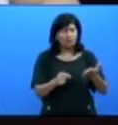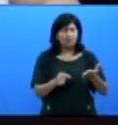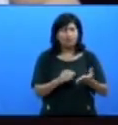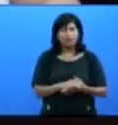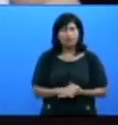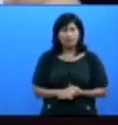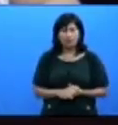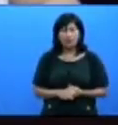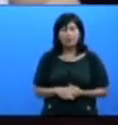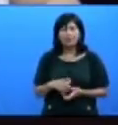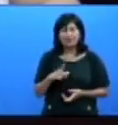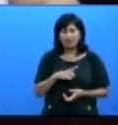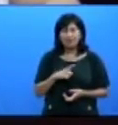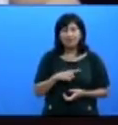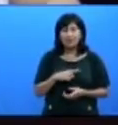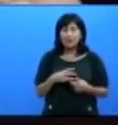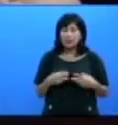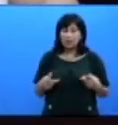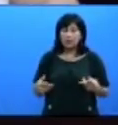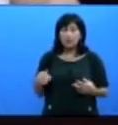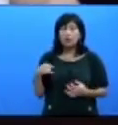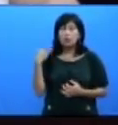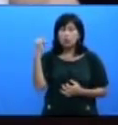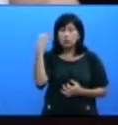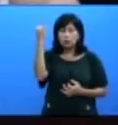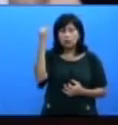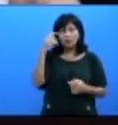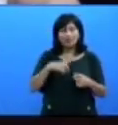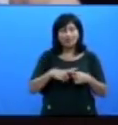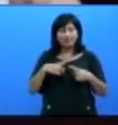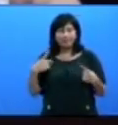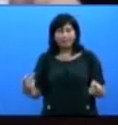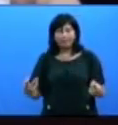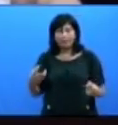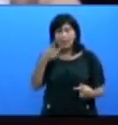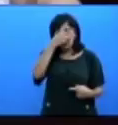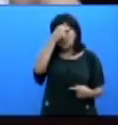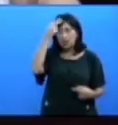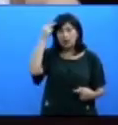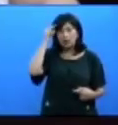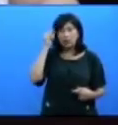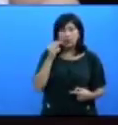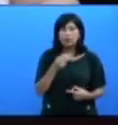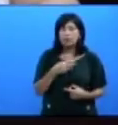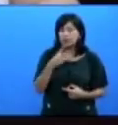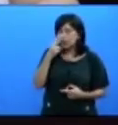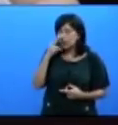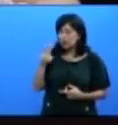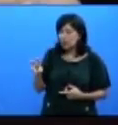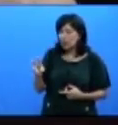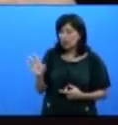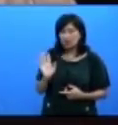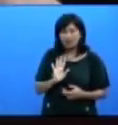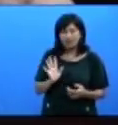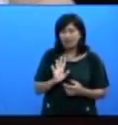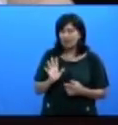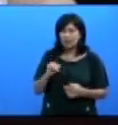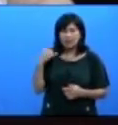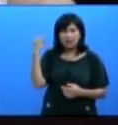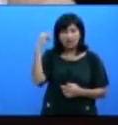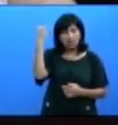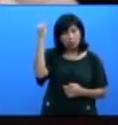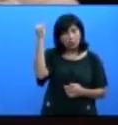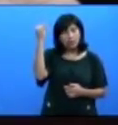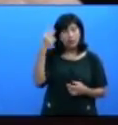Essas prioridades que nós entendemos e que o próprio prefeito elencou-as no seu programa de governo, elas não